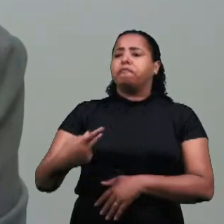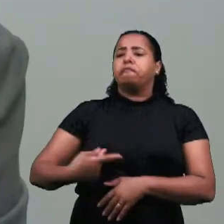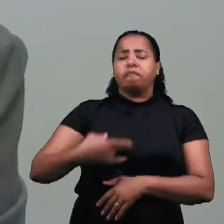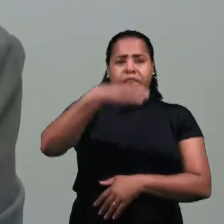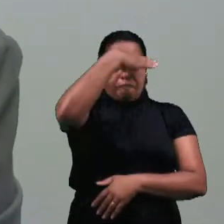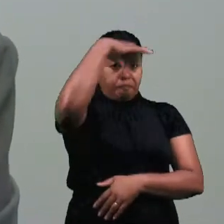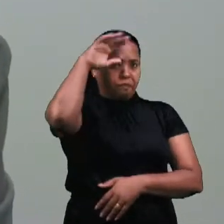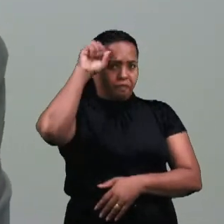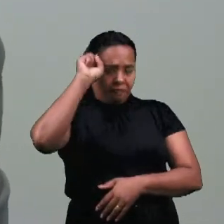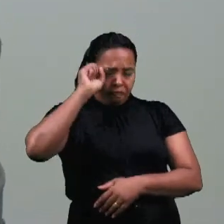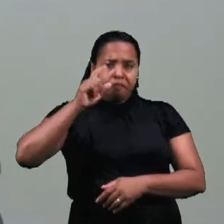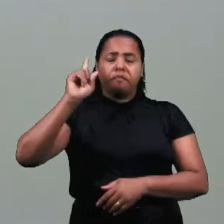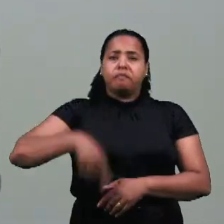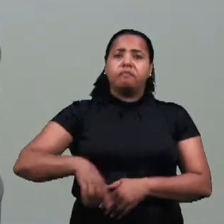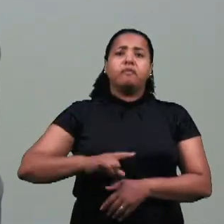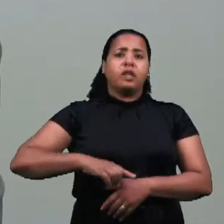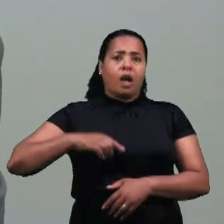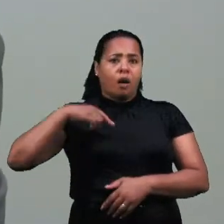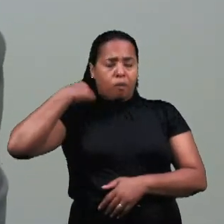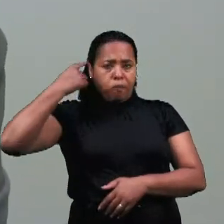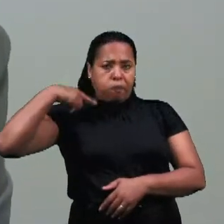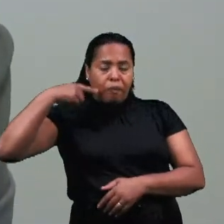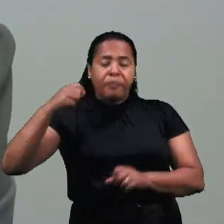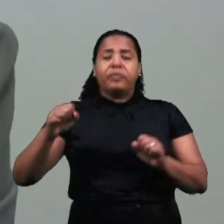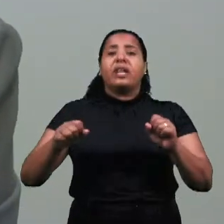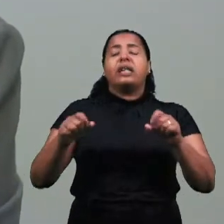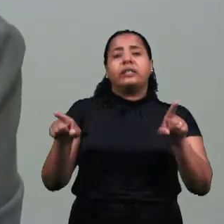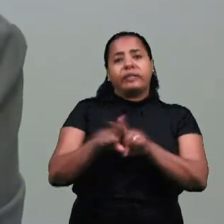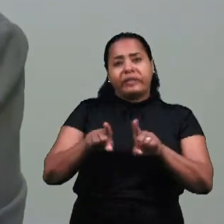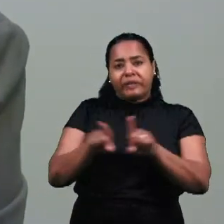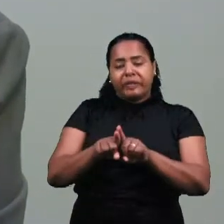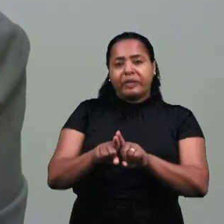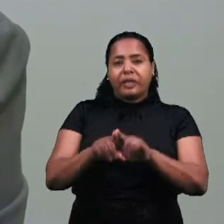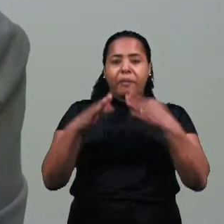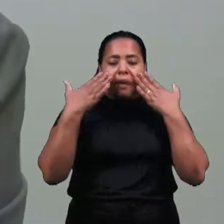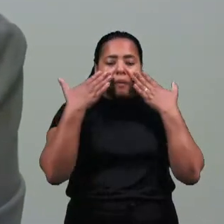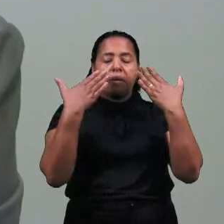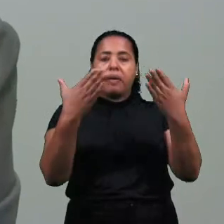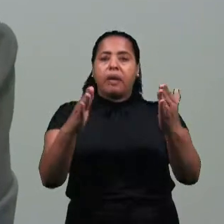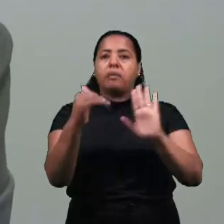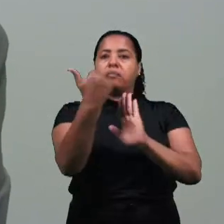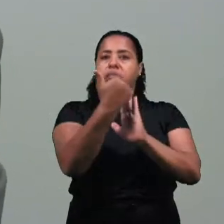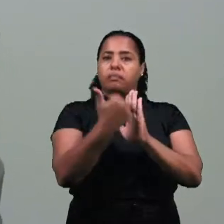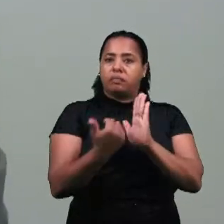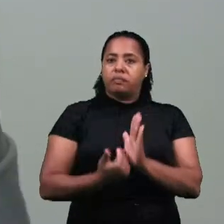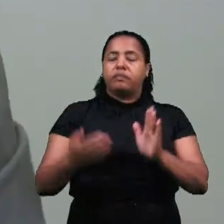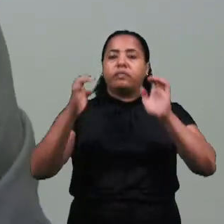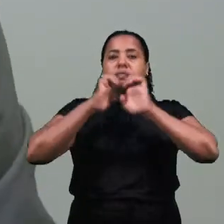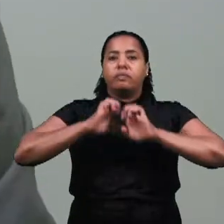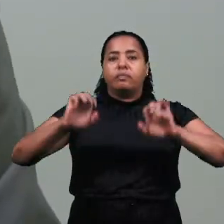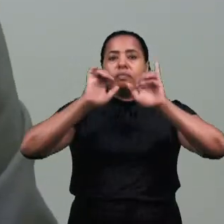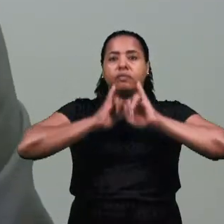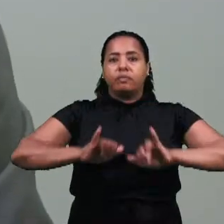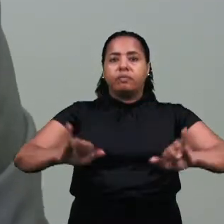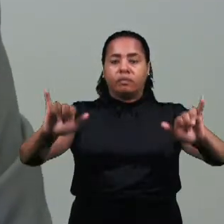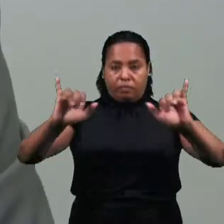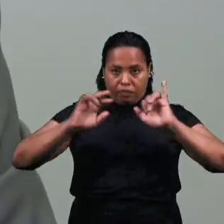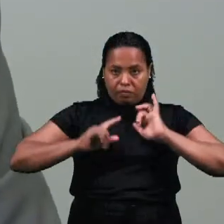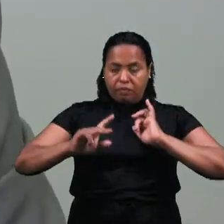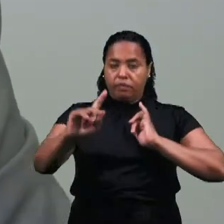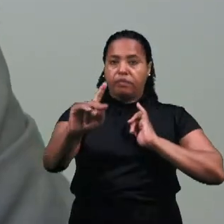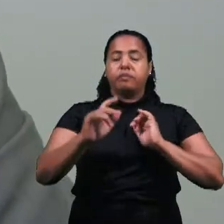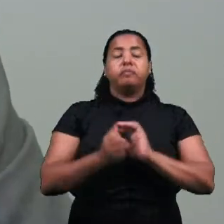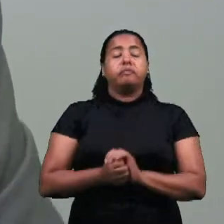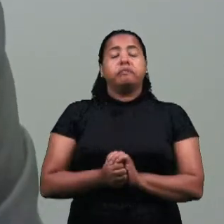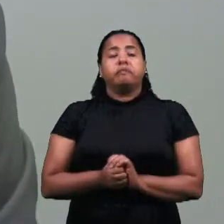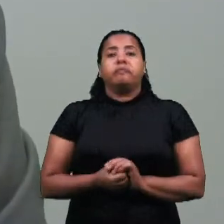é advogado e também um dos apresentadores do programa Anunciando o Evangelho Eterno. E hoje nós vamos conversar